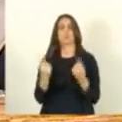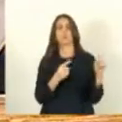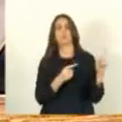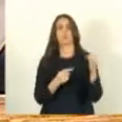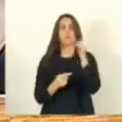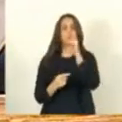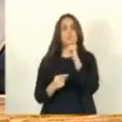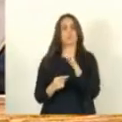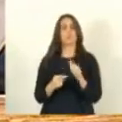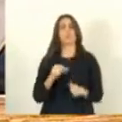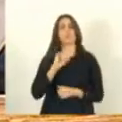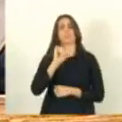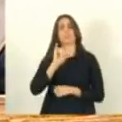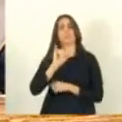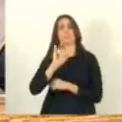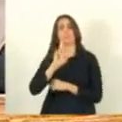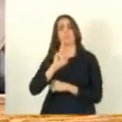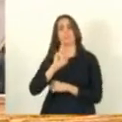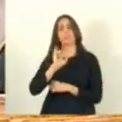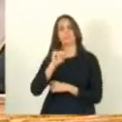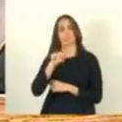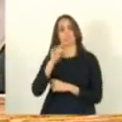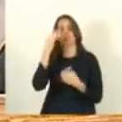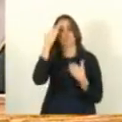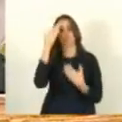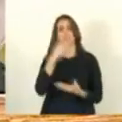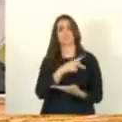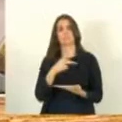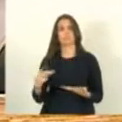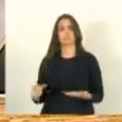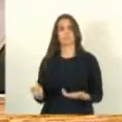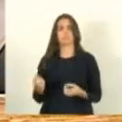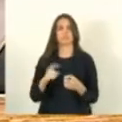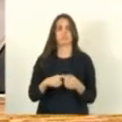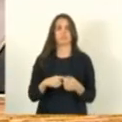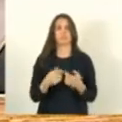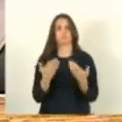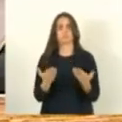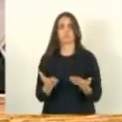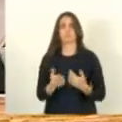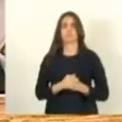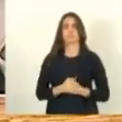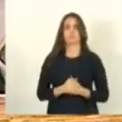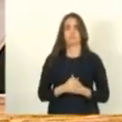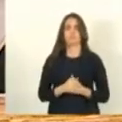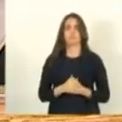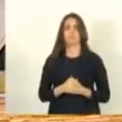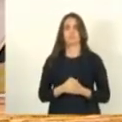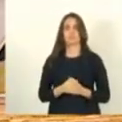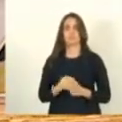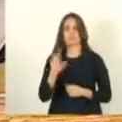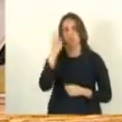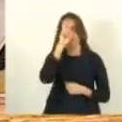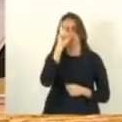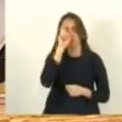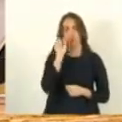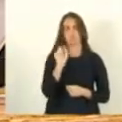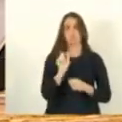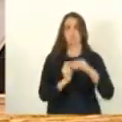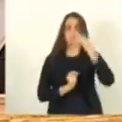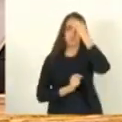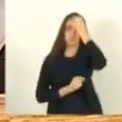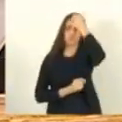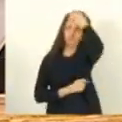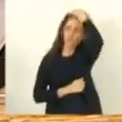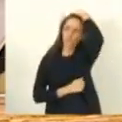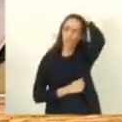da deputada Irine Lopes. Muito obrigado, presidente, e retorno a palavra à Vossa Excelência. Só lembrando, presidente, antes